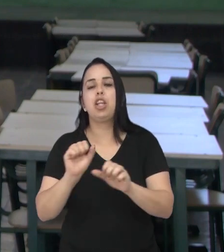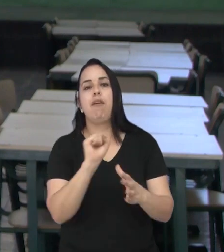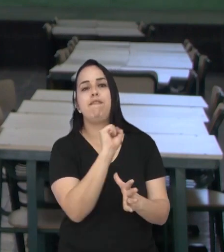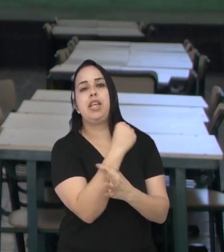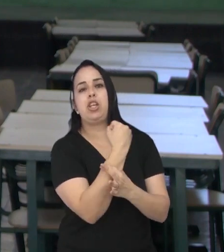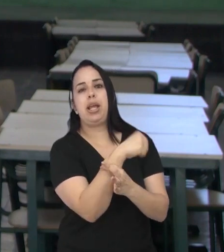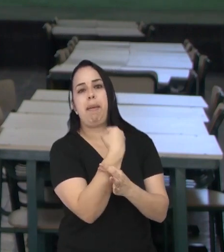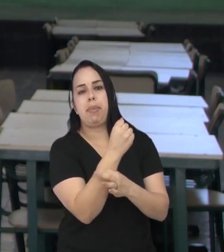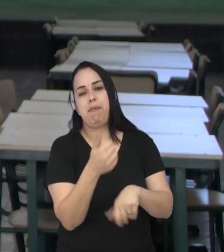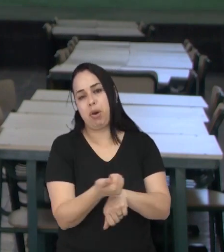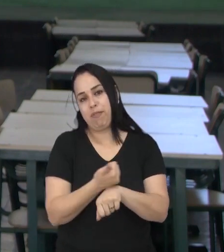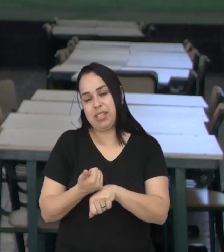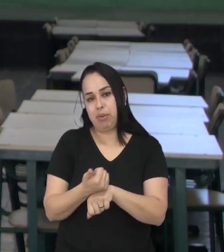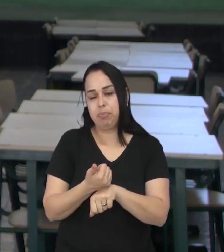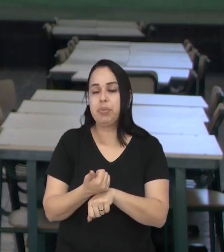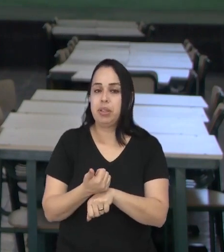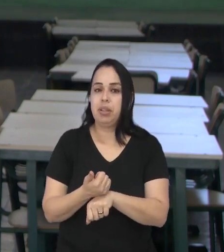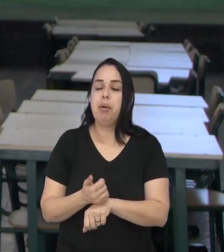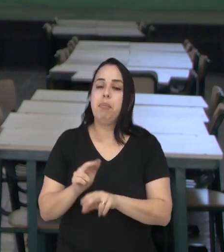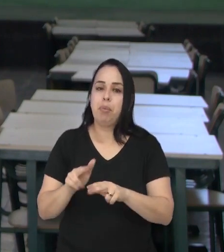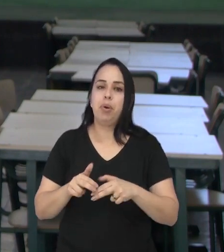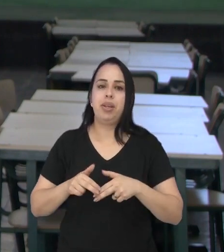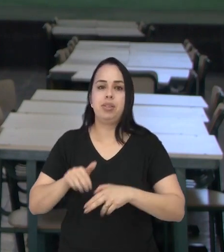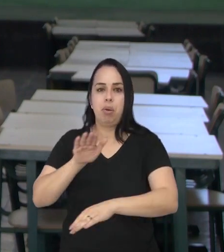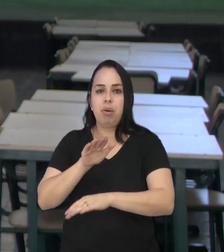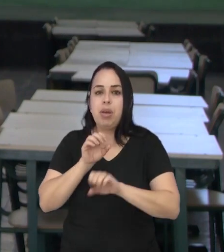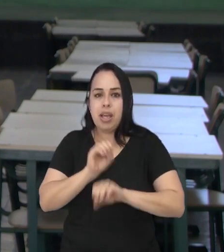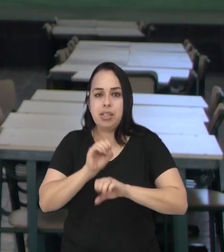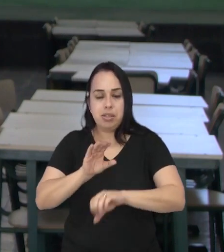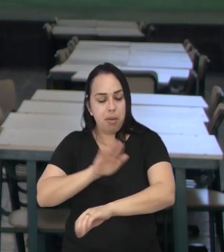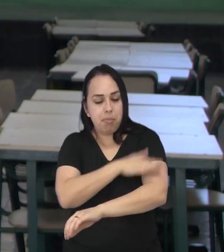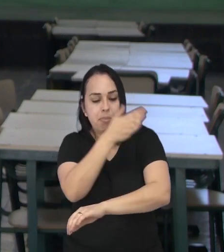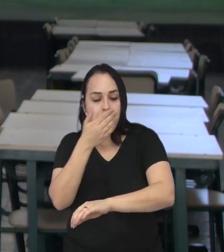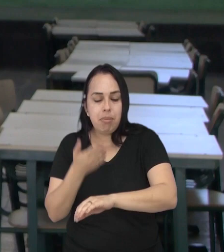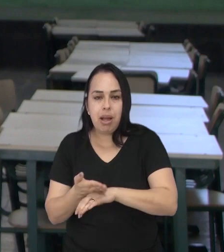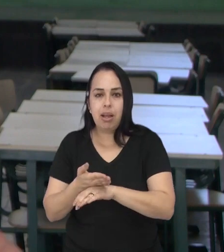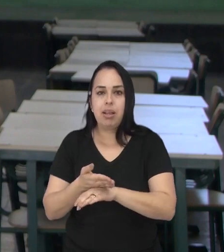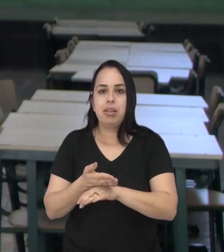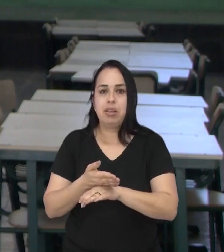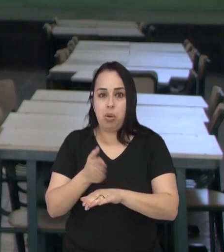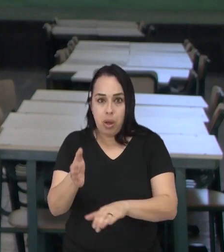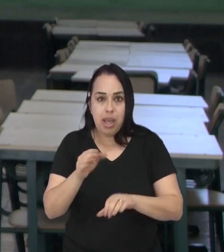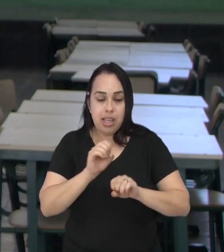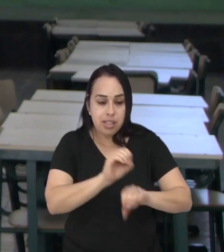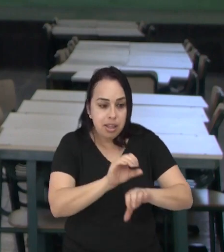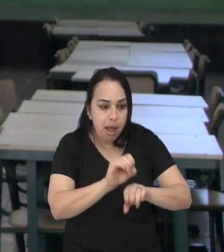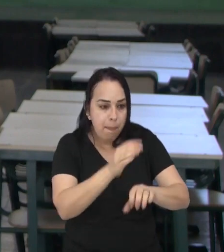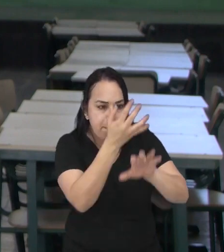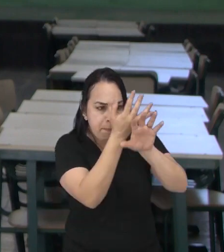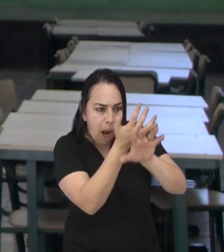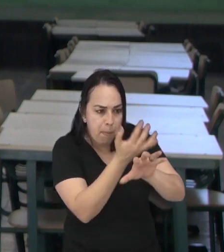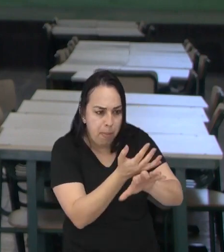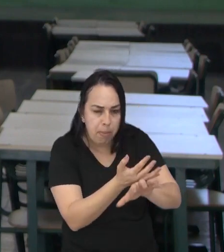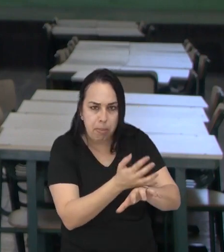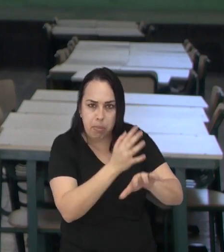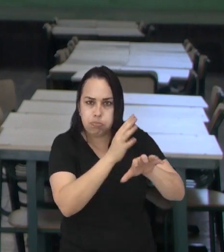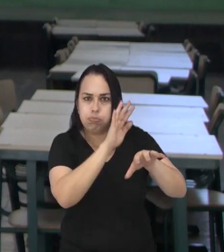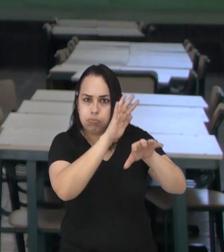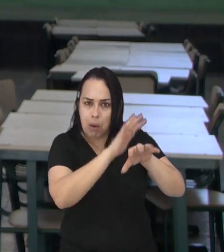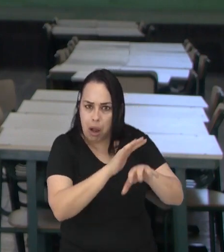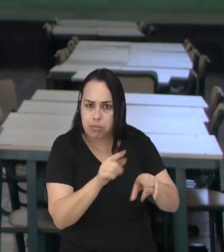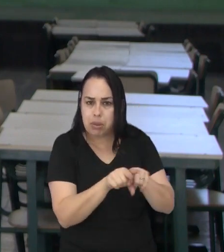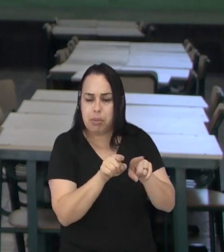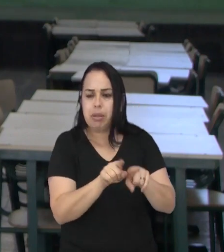mais fisioterapia. Então, realmente, o ensino integral ele consegue desenvolver integralmente o estudante, ampliando a carga horária